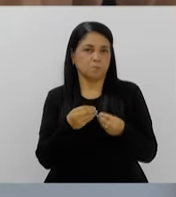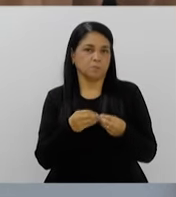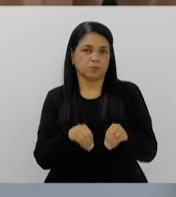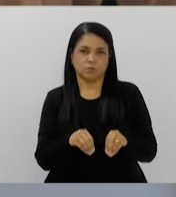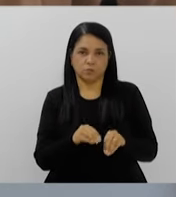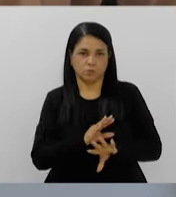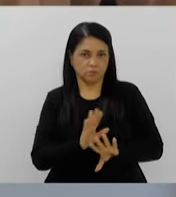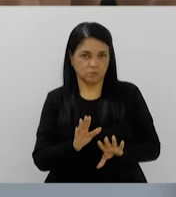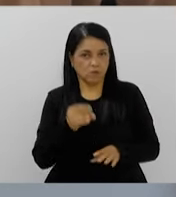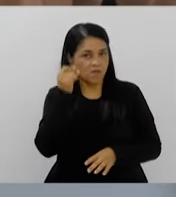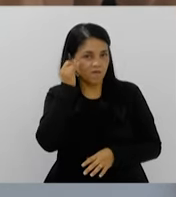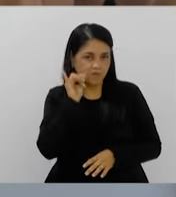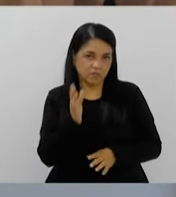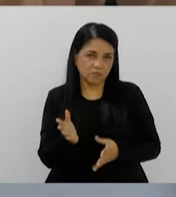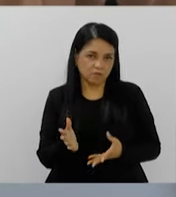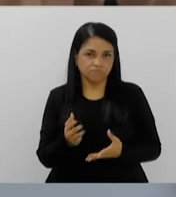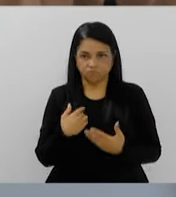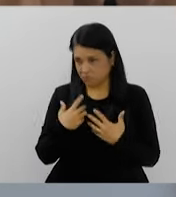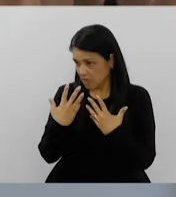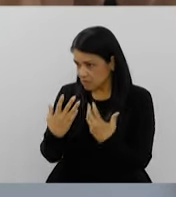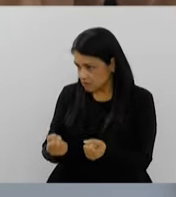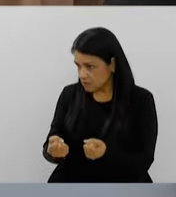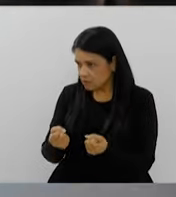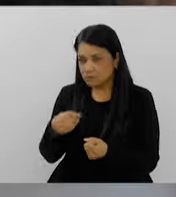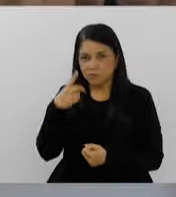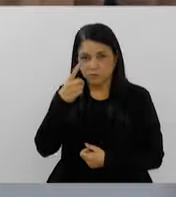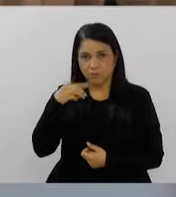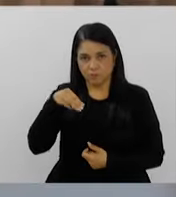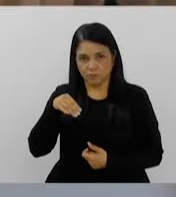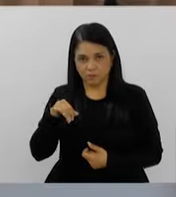prejudicado. Sua carta aí, deputado Carlos?